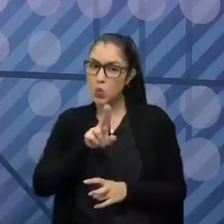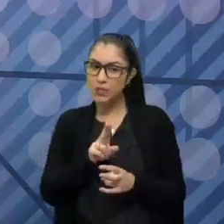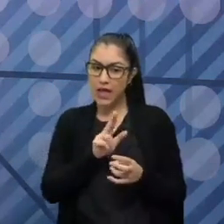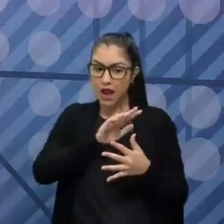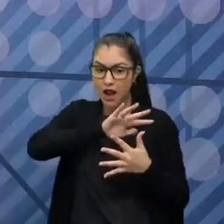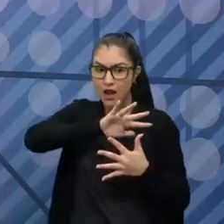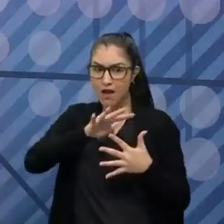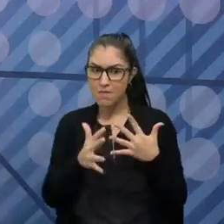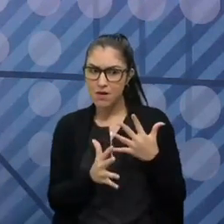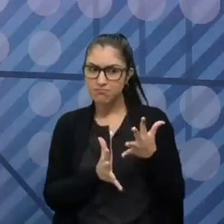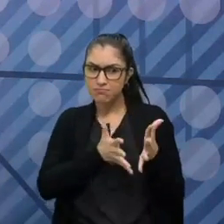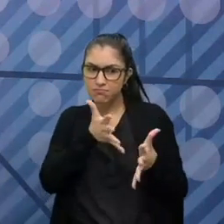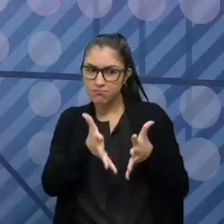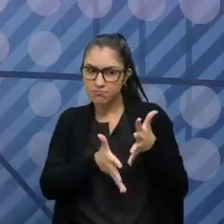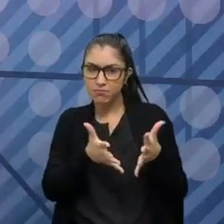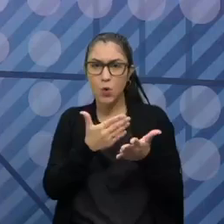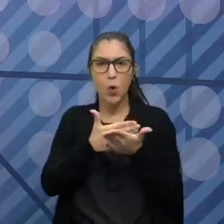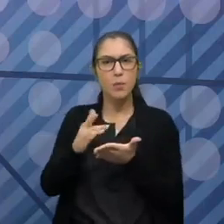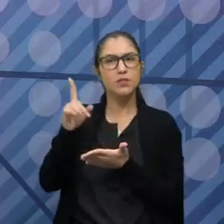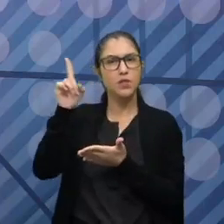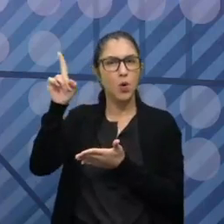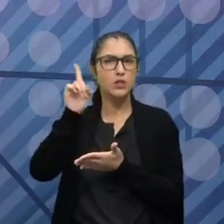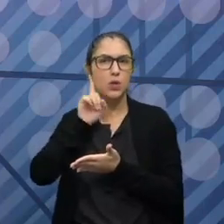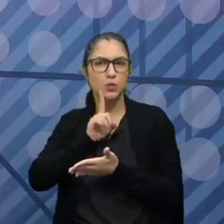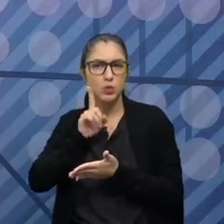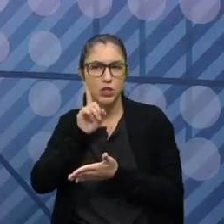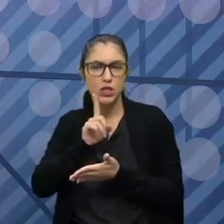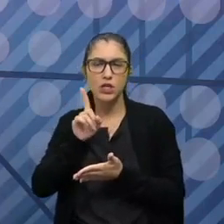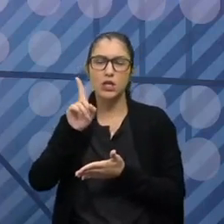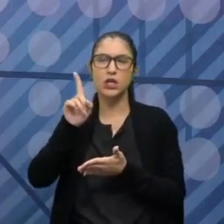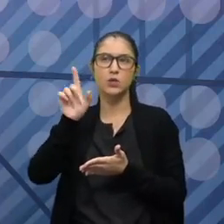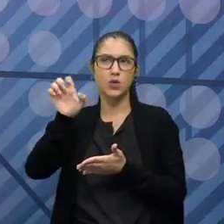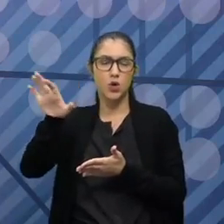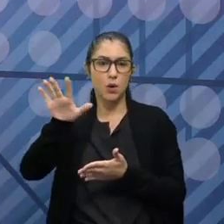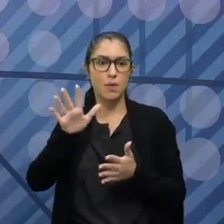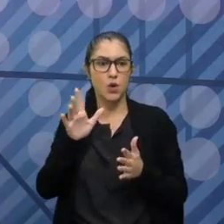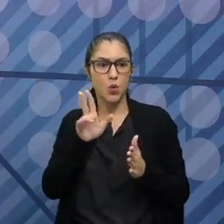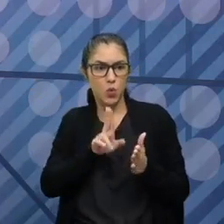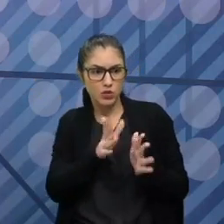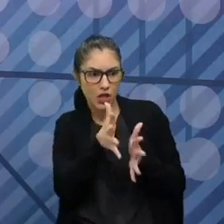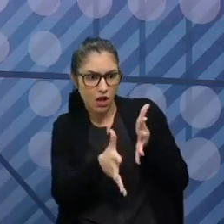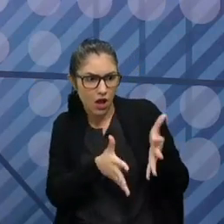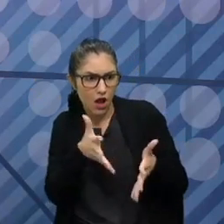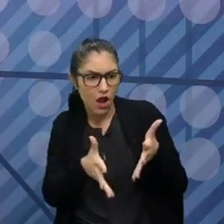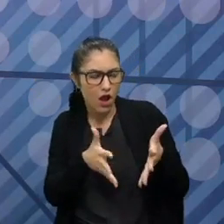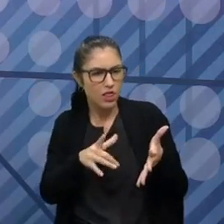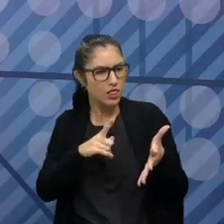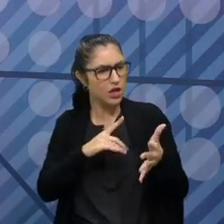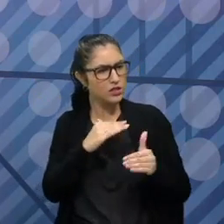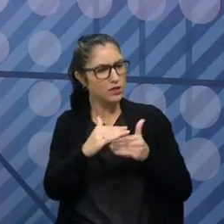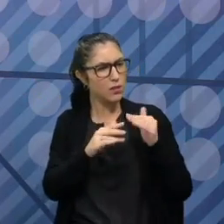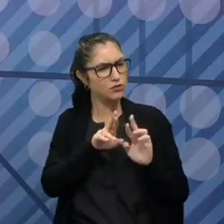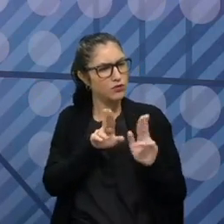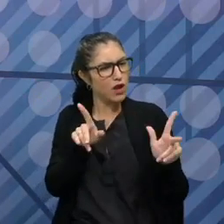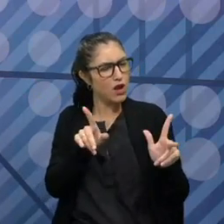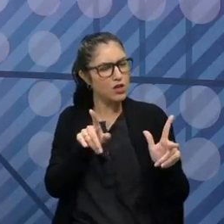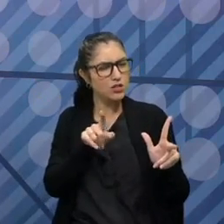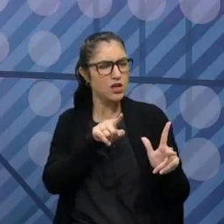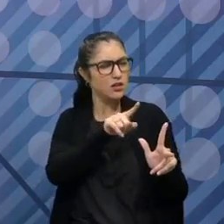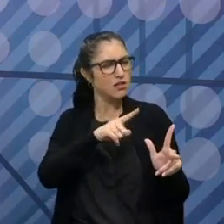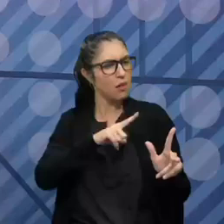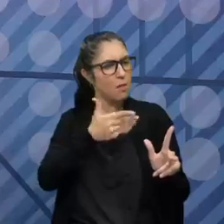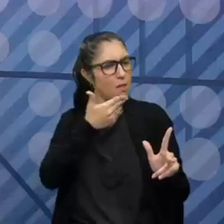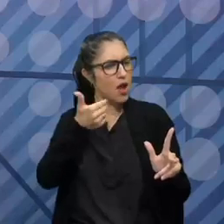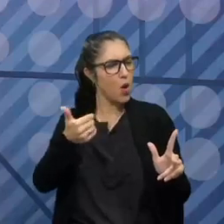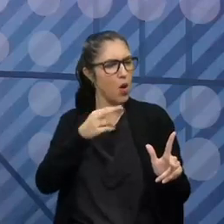de sinais, tá? Isso começou nos Estados Unidos, Europa, eles tinham um desenvolvimento diferente. Eles começaram a ter